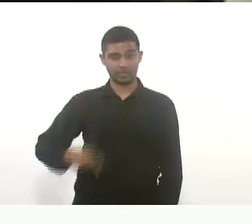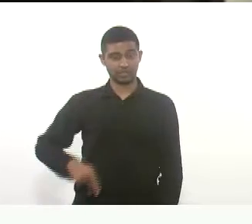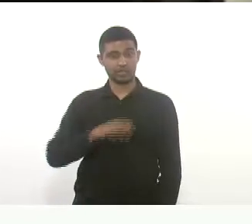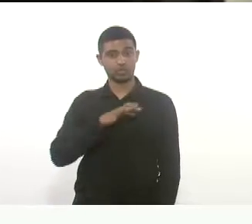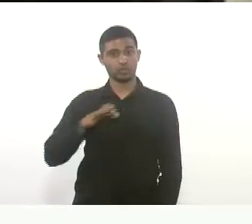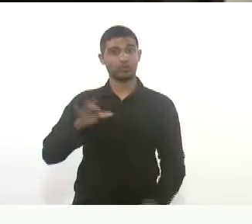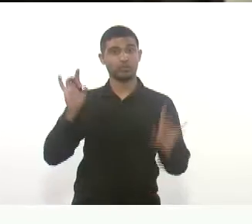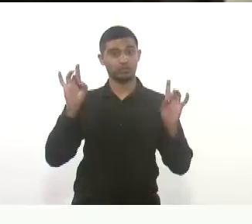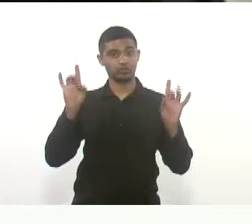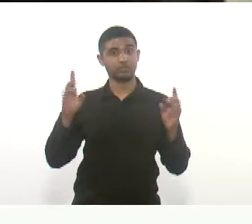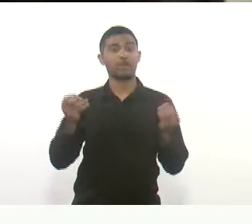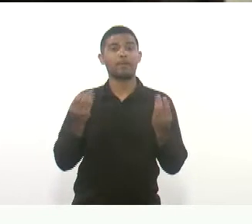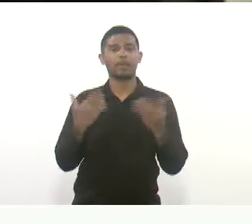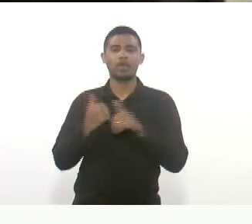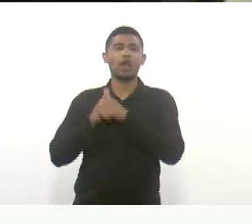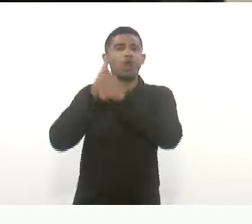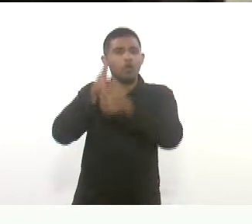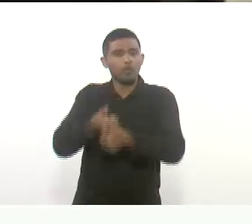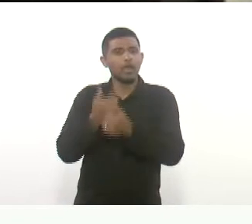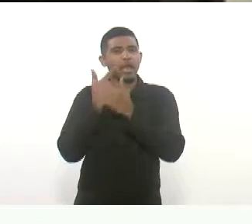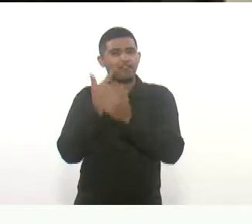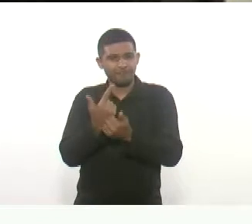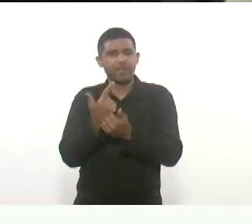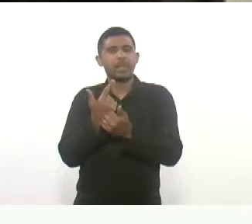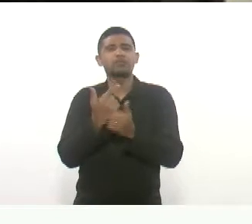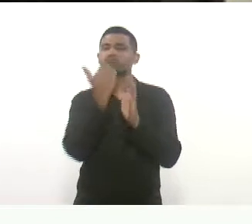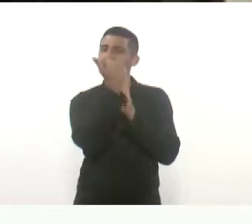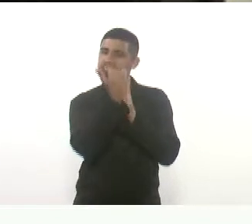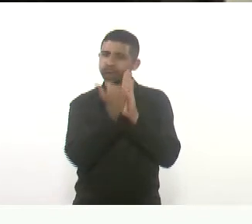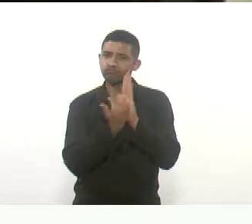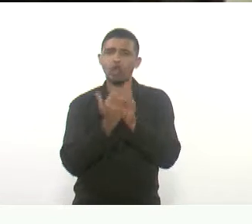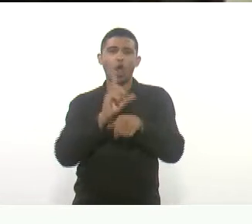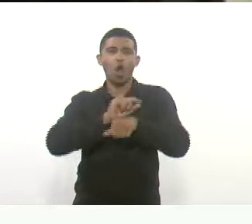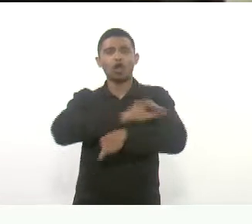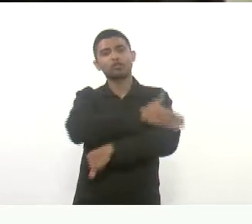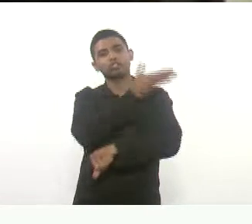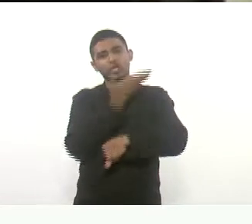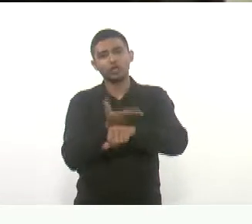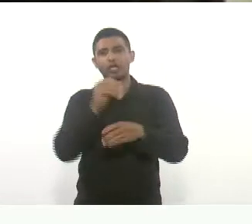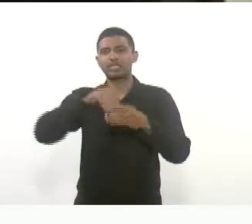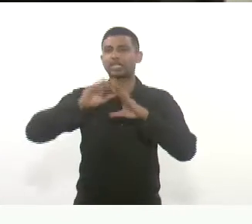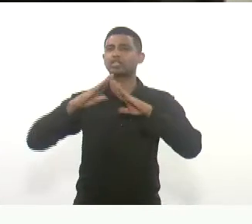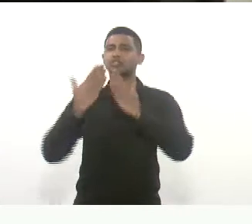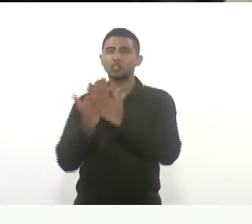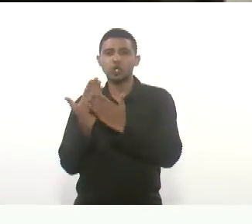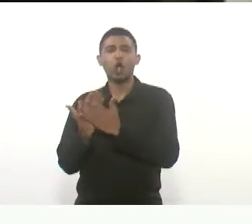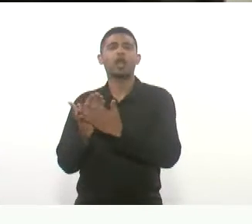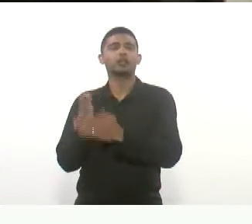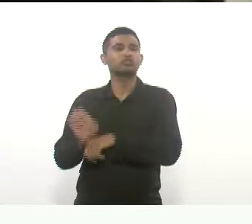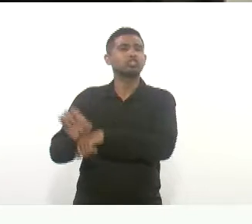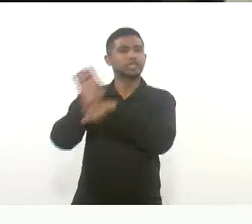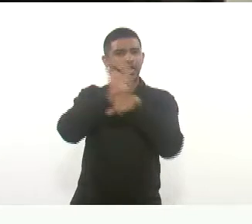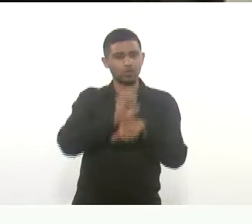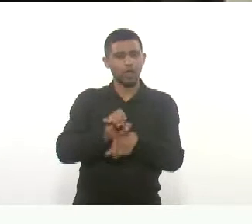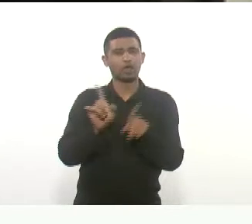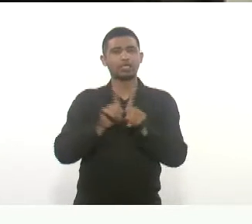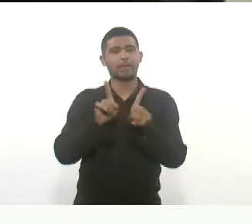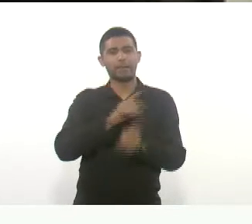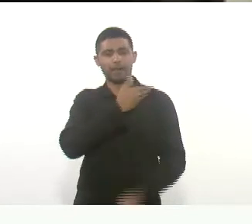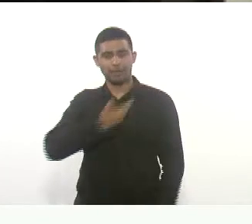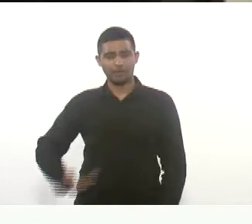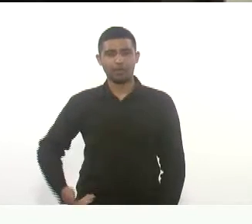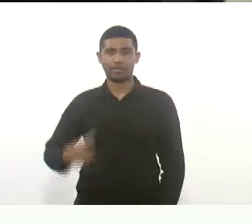Comissão Especial para acompanhar a implementação do horário integral nas escolas da rede pública estadual e contando com a presença dos